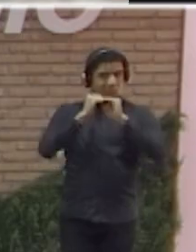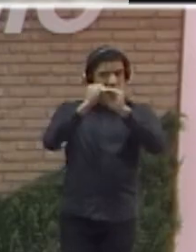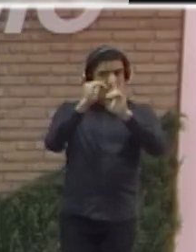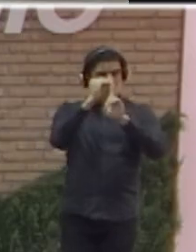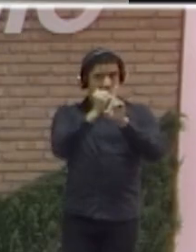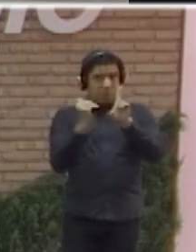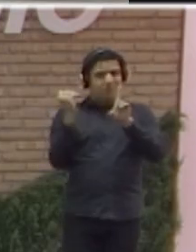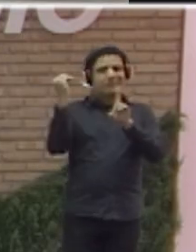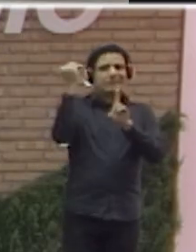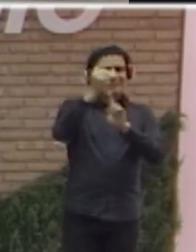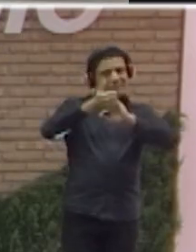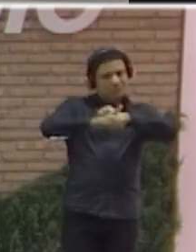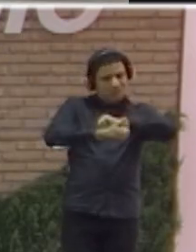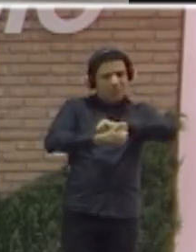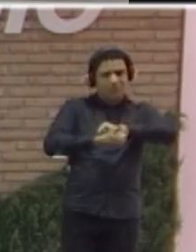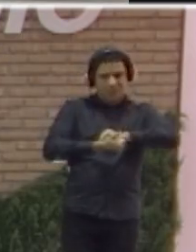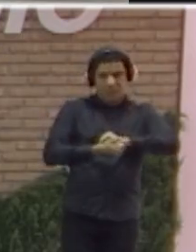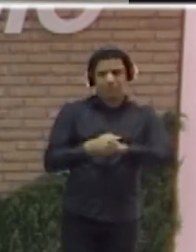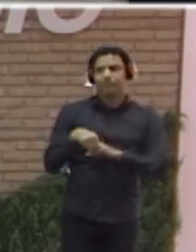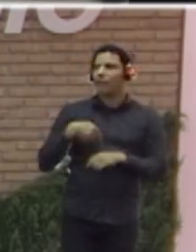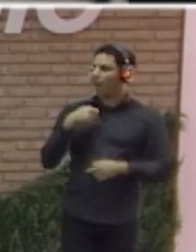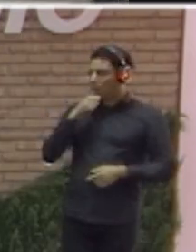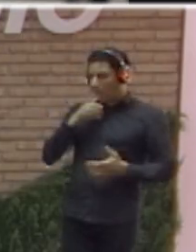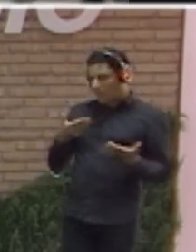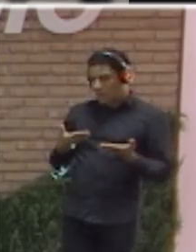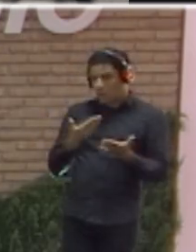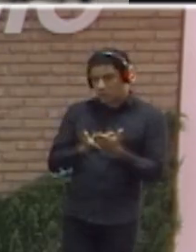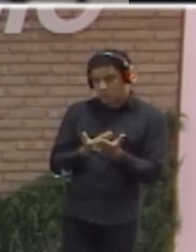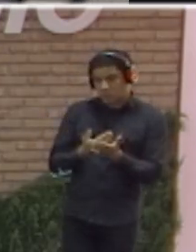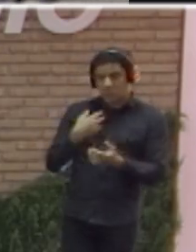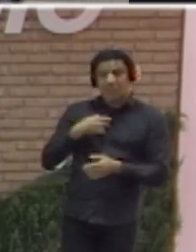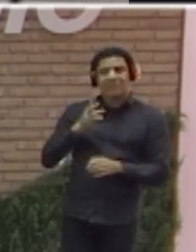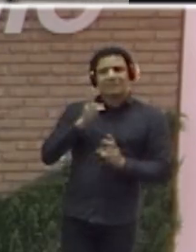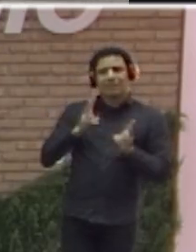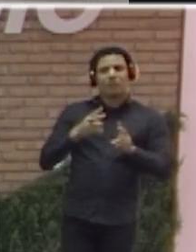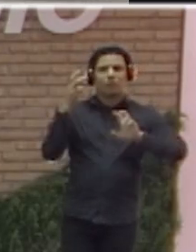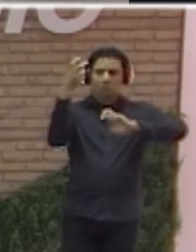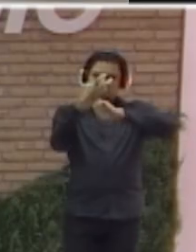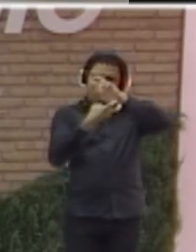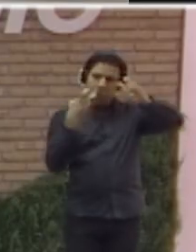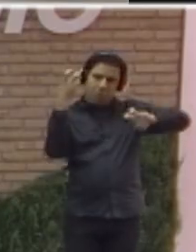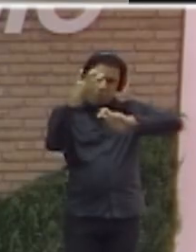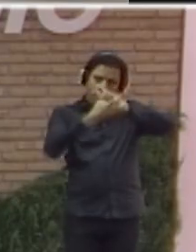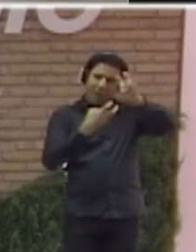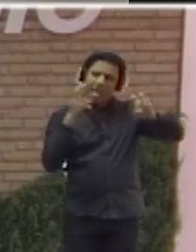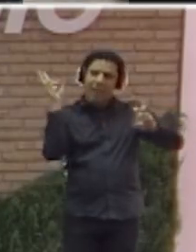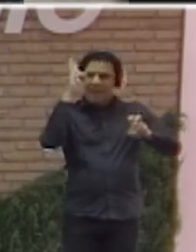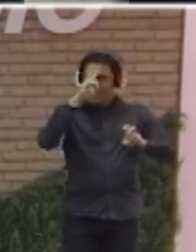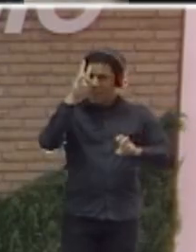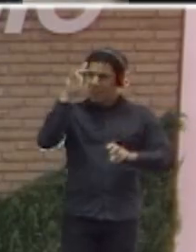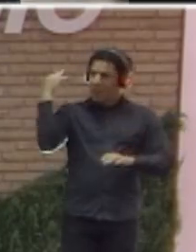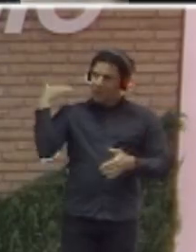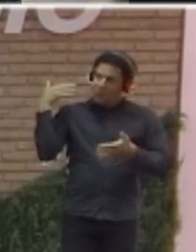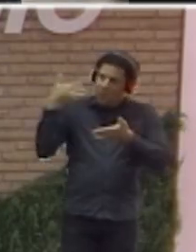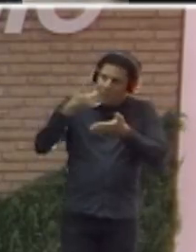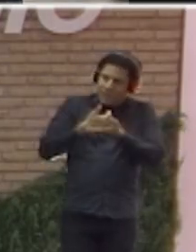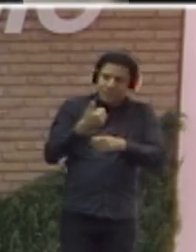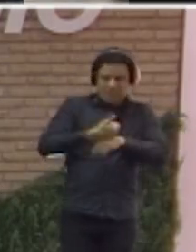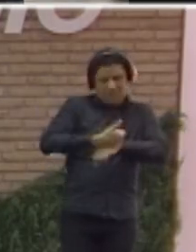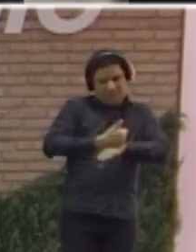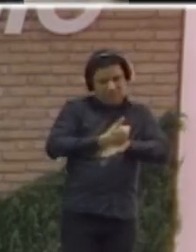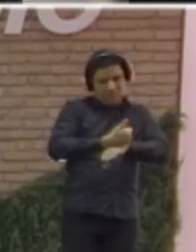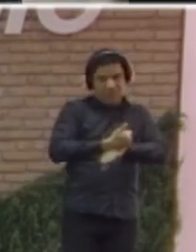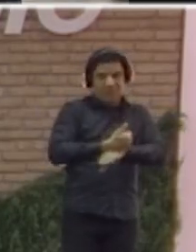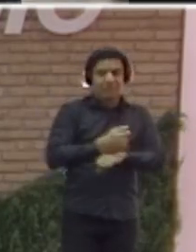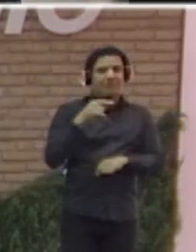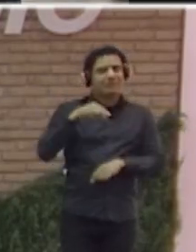faz exatamente a mesma coisa ainda hoje. Toda vez que eu vejo a London Eye, eu me lembro do começo da minha carreira na Mace. Eu